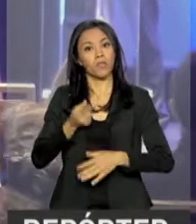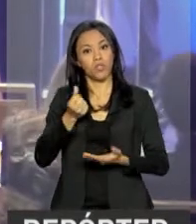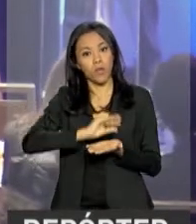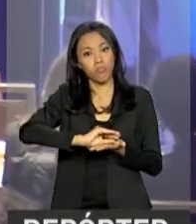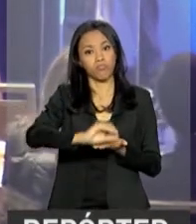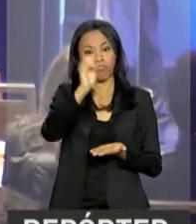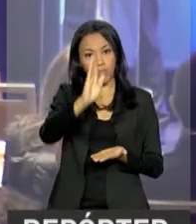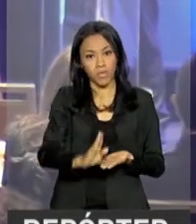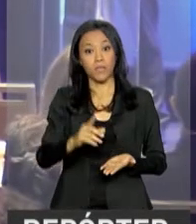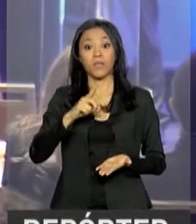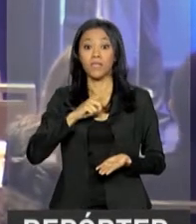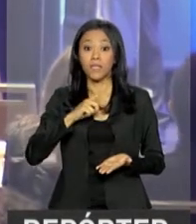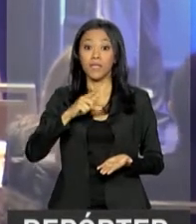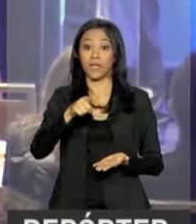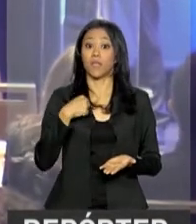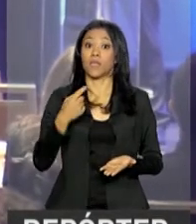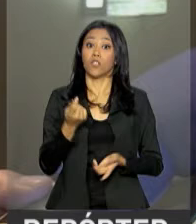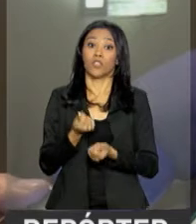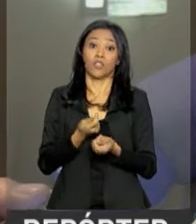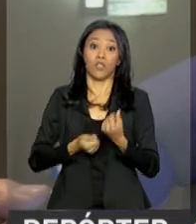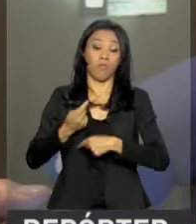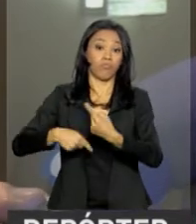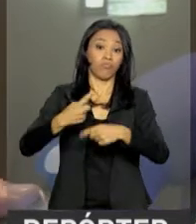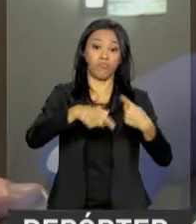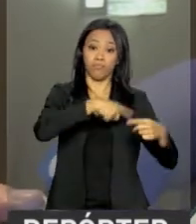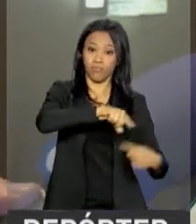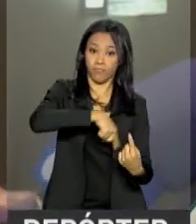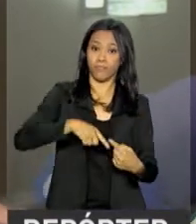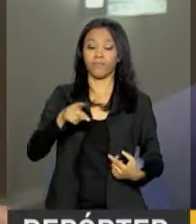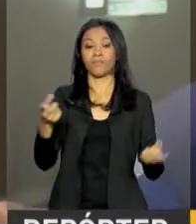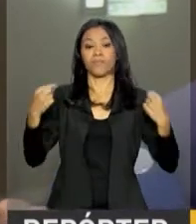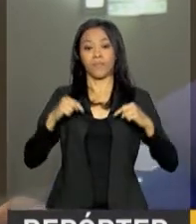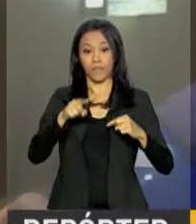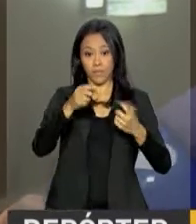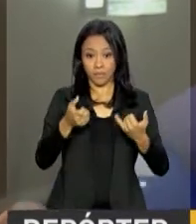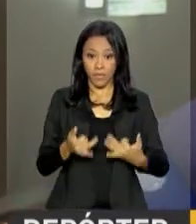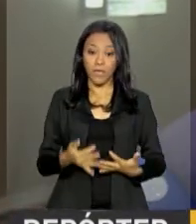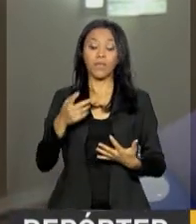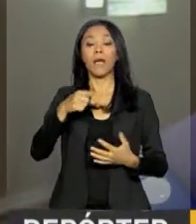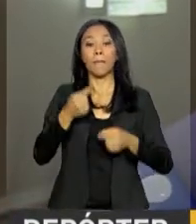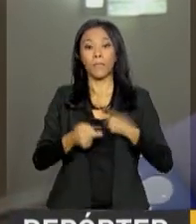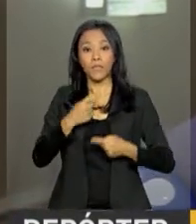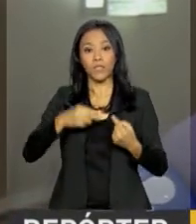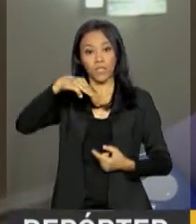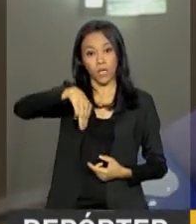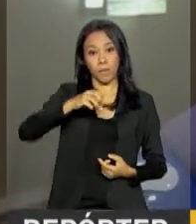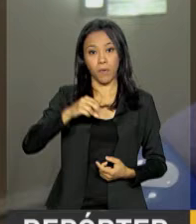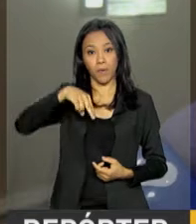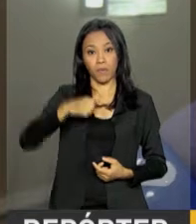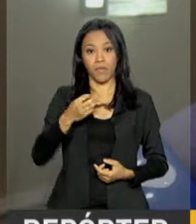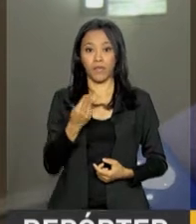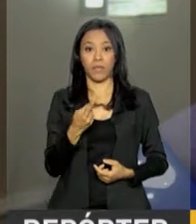recurso disponível no mercado financeiro internacional devido à política monetária do banco central americano nos últimos anos também